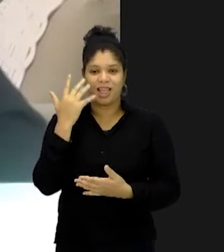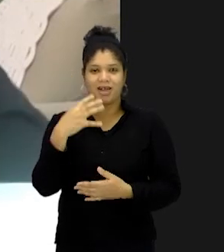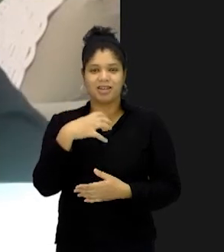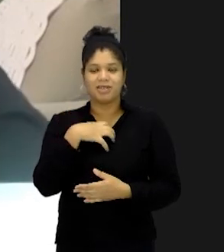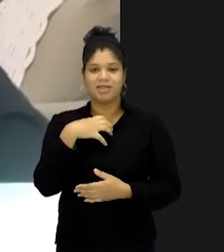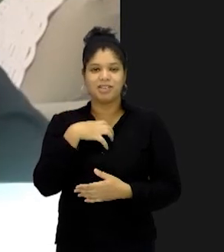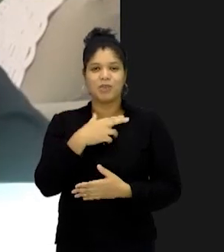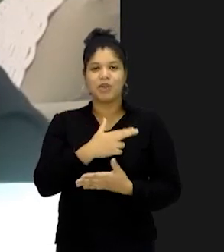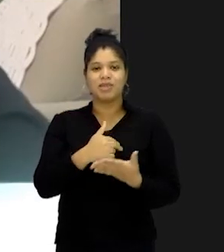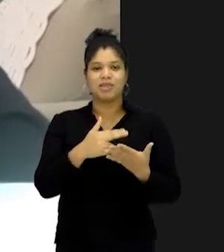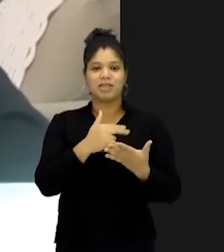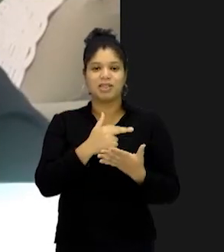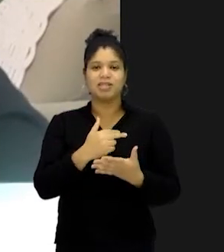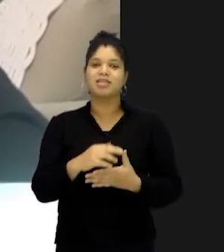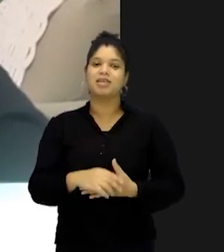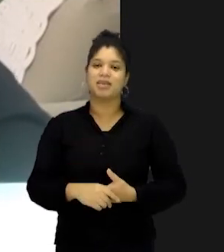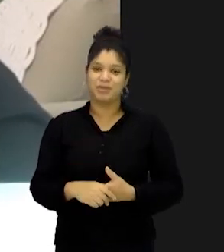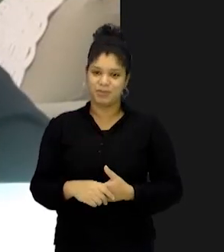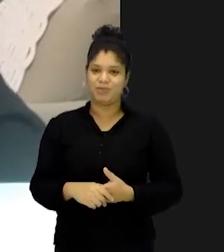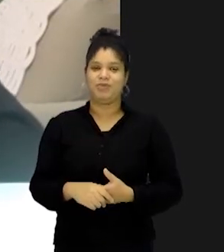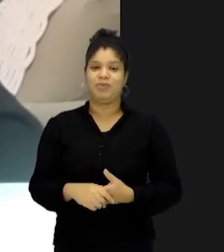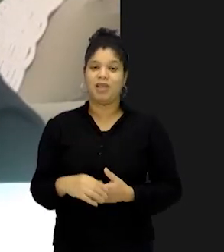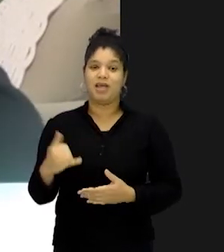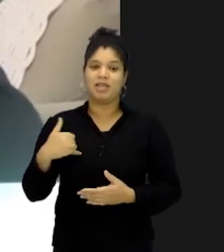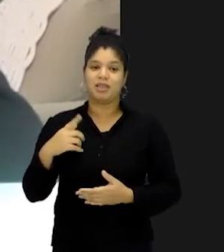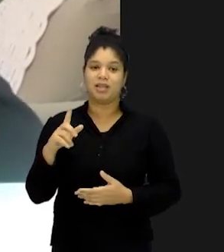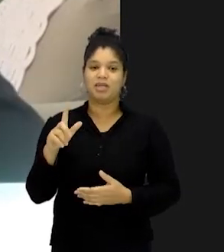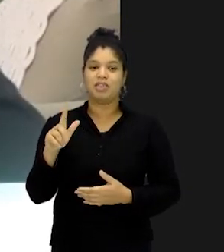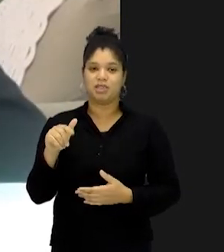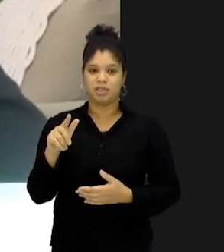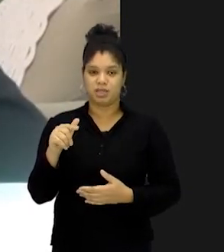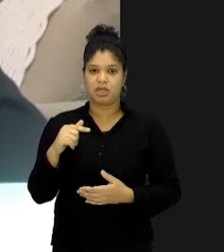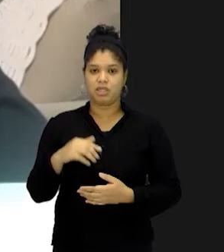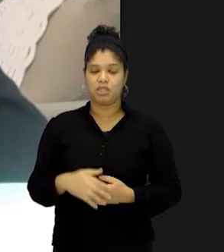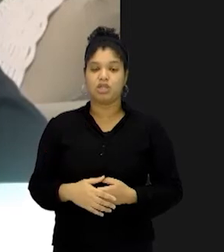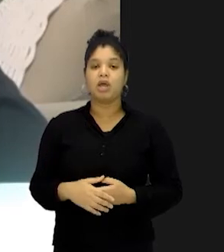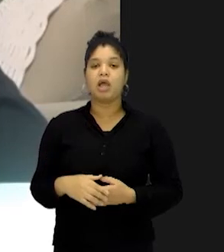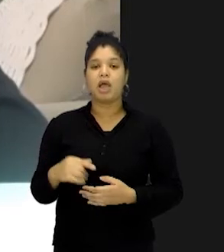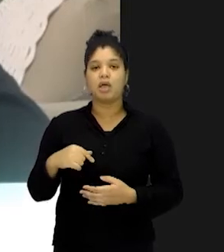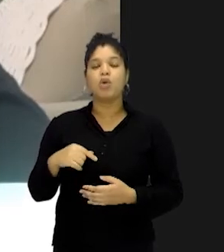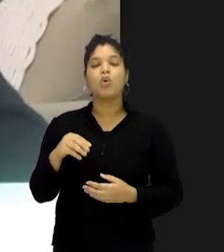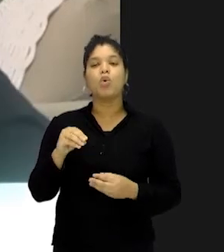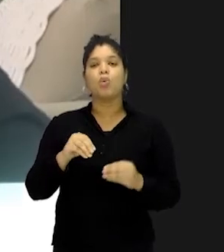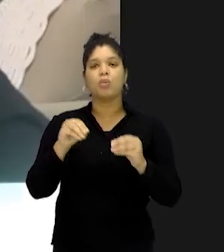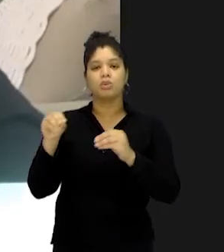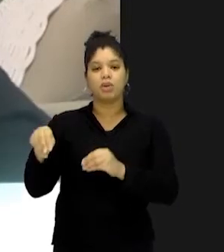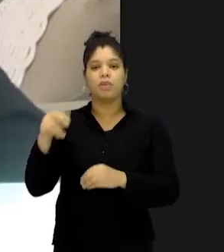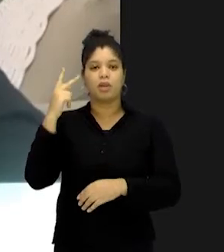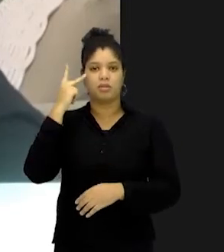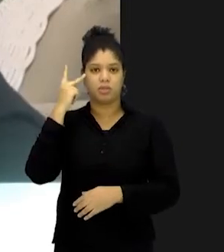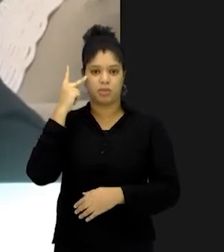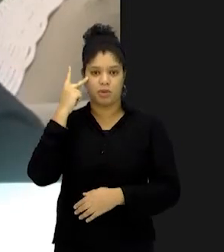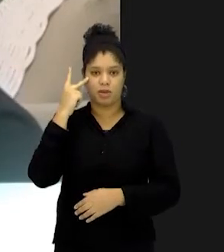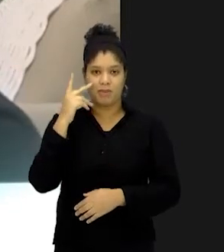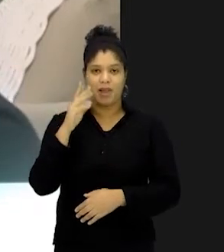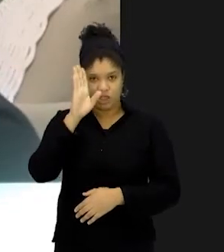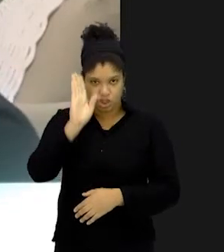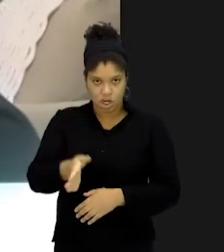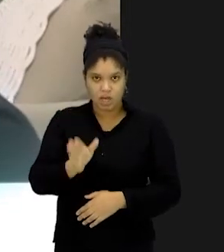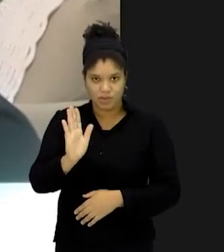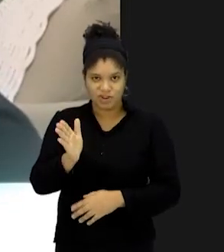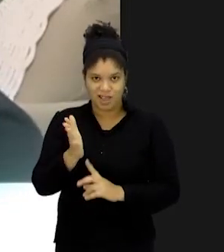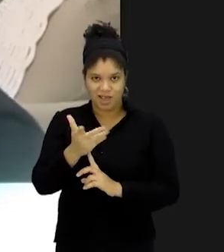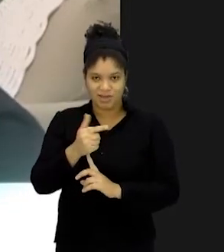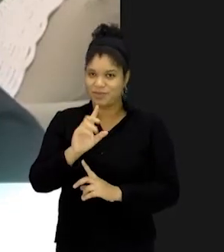E aí foi onde eu, com 17 anos, fui para São Paulo e mas não trabalhar direto com arte. Ali